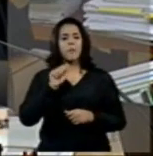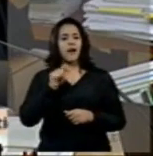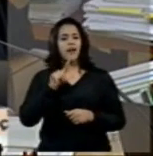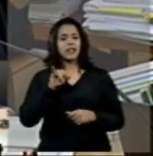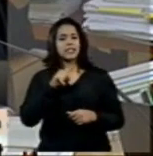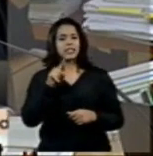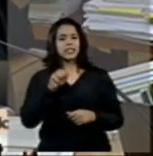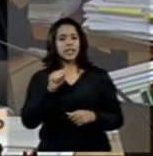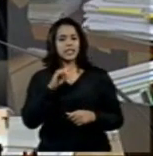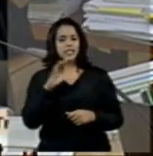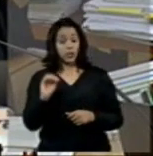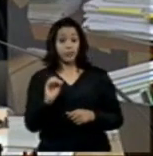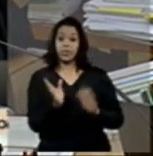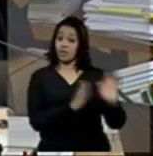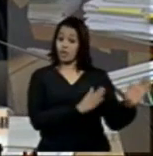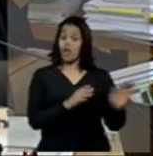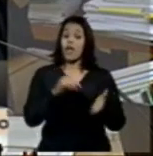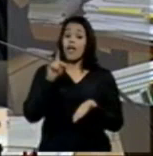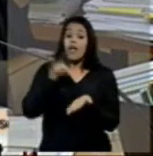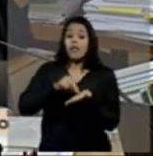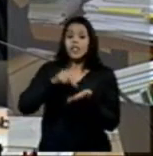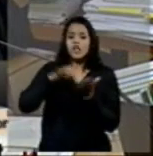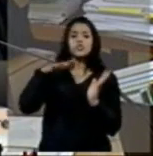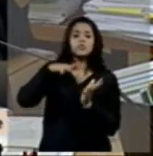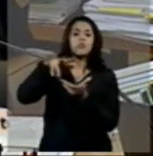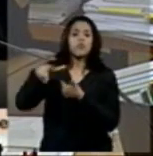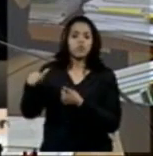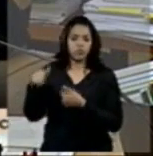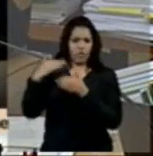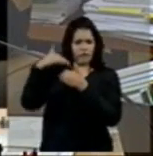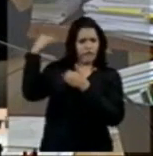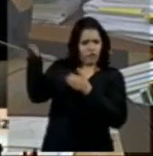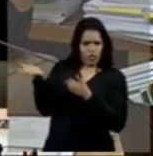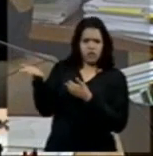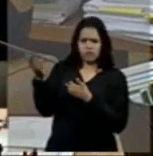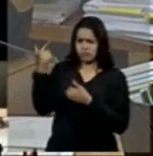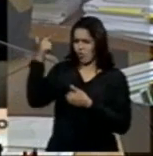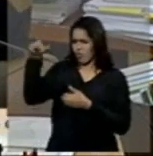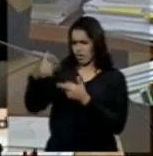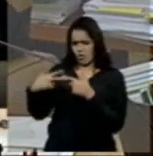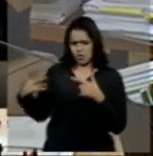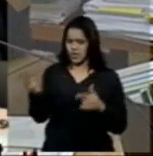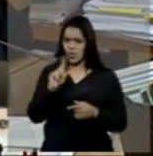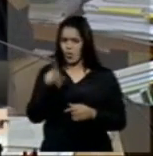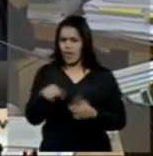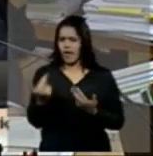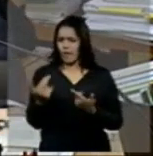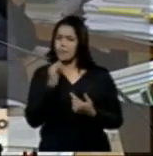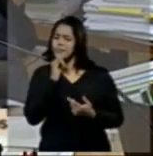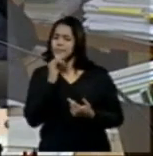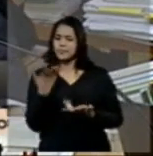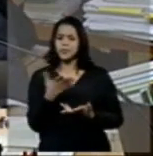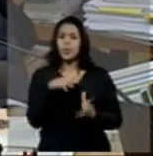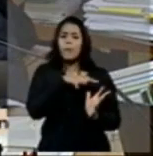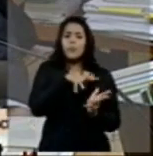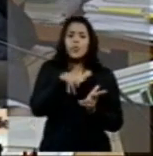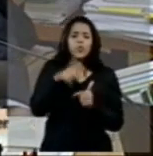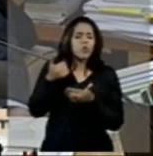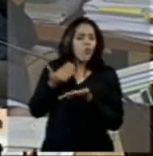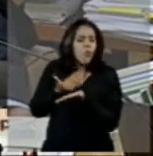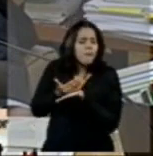mundial é uma outra realidade, é um outro mundo. Não é mais aquele mundo do